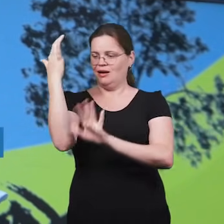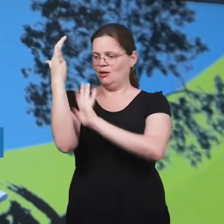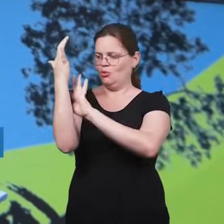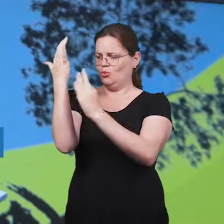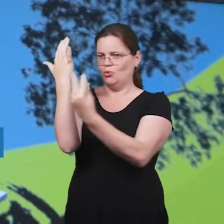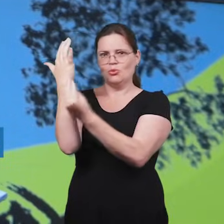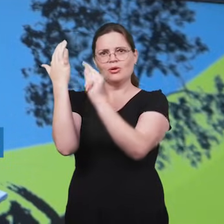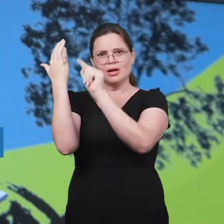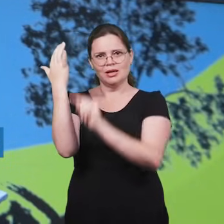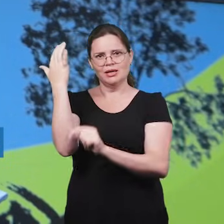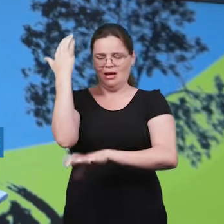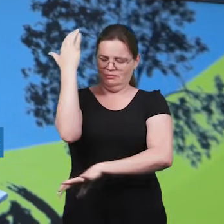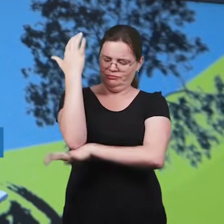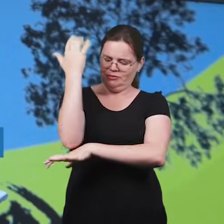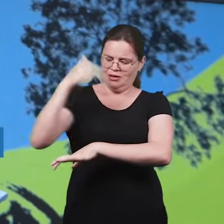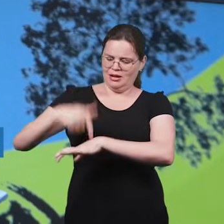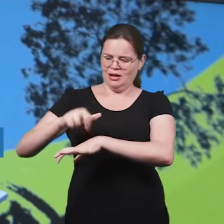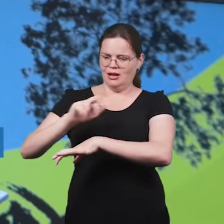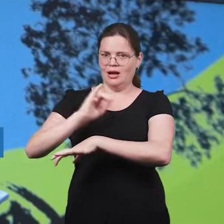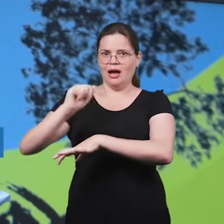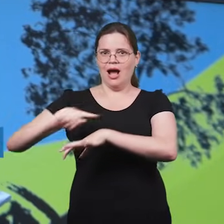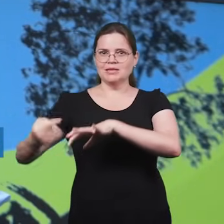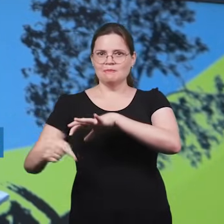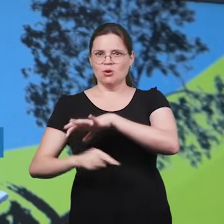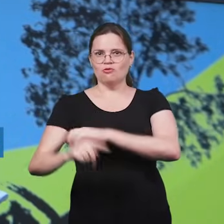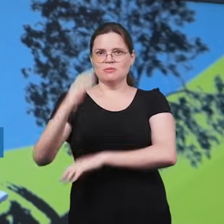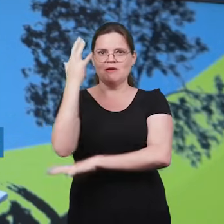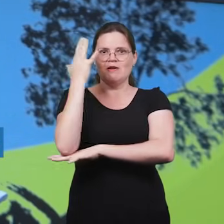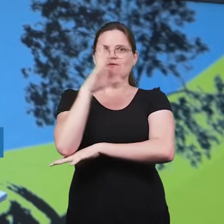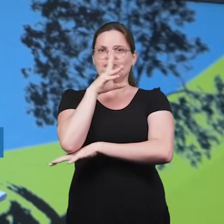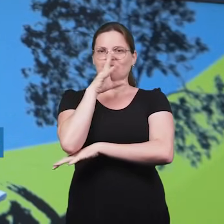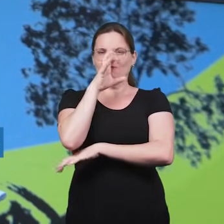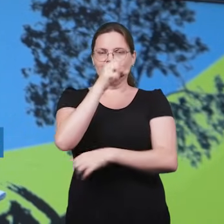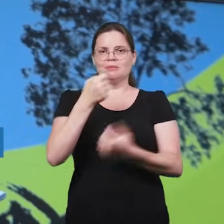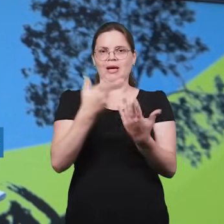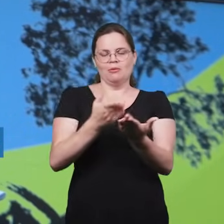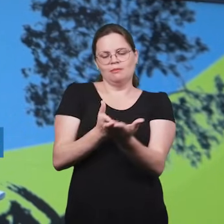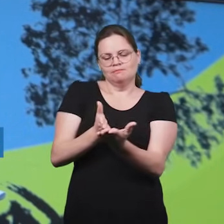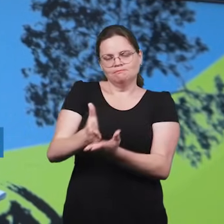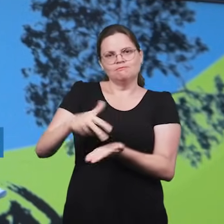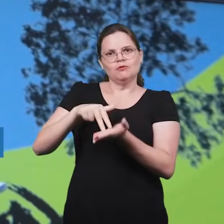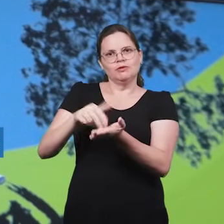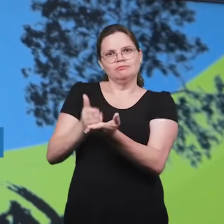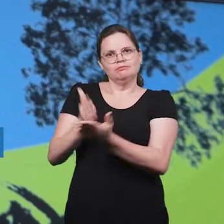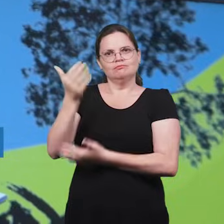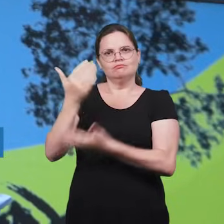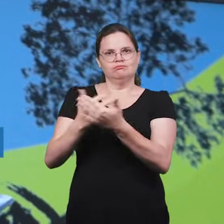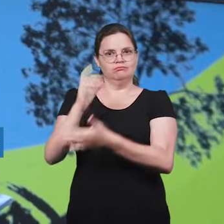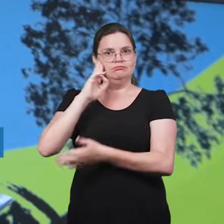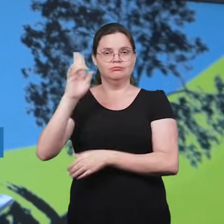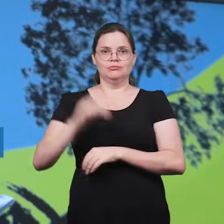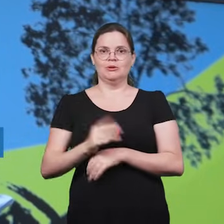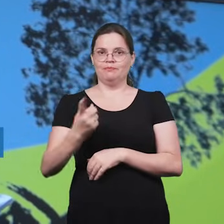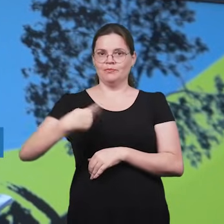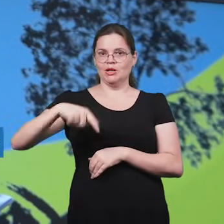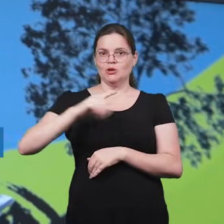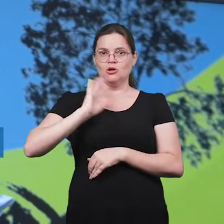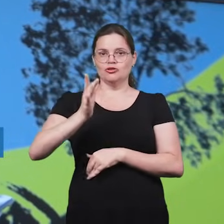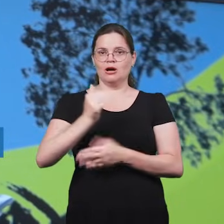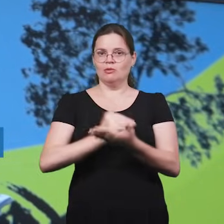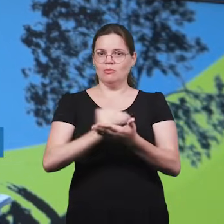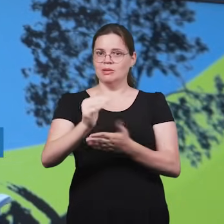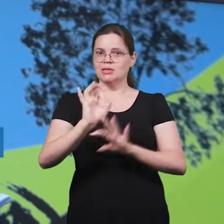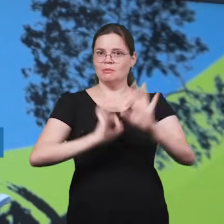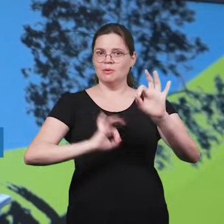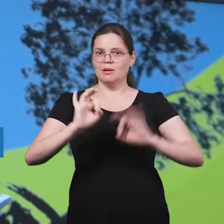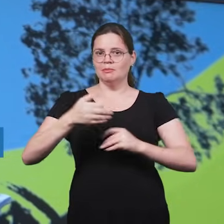raízes profundas. E passou tão rápido, não é? Nós já estamos nos preparando para o próximo Seminário Unidos em Família,